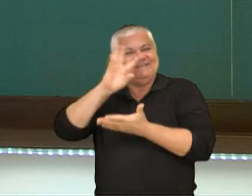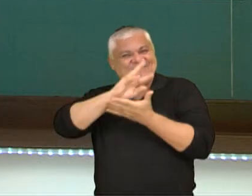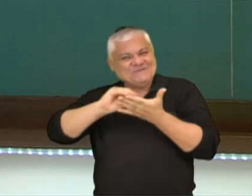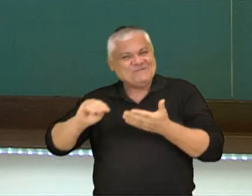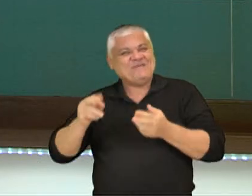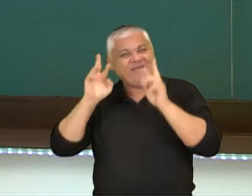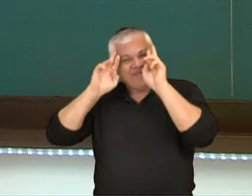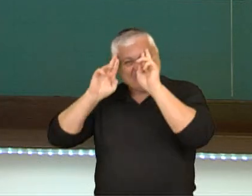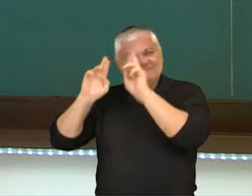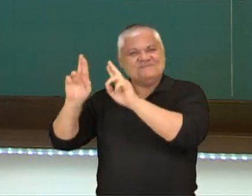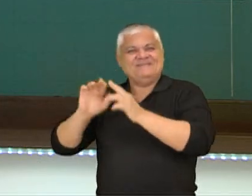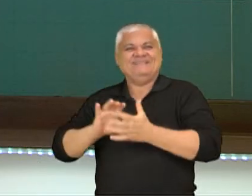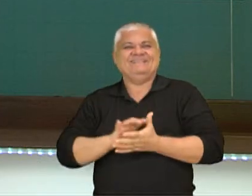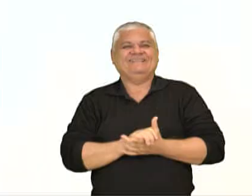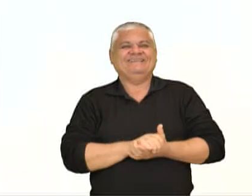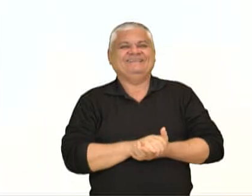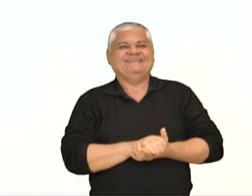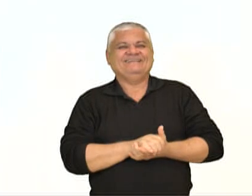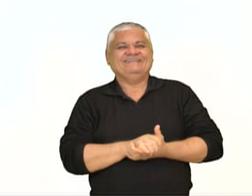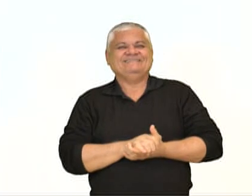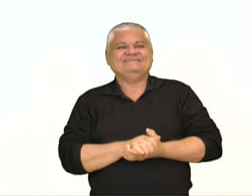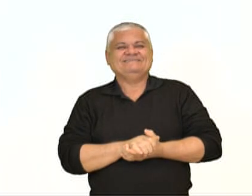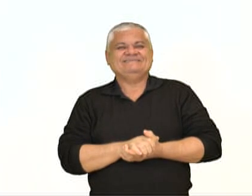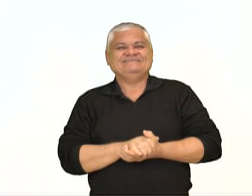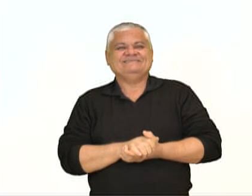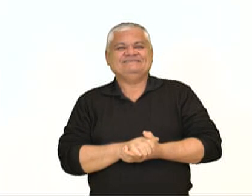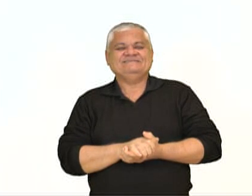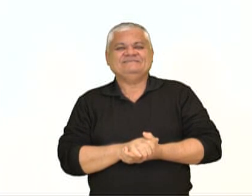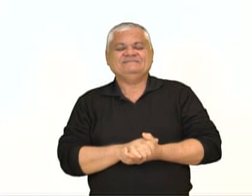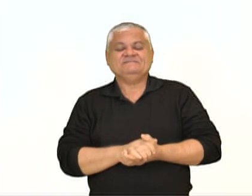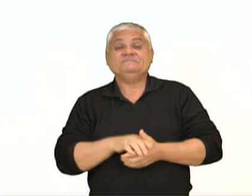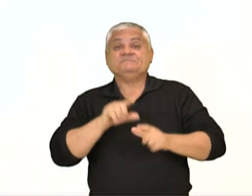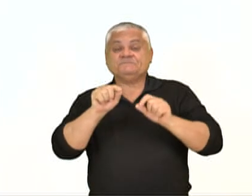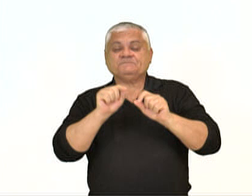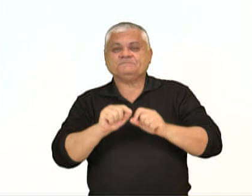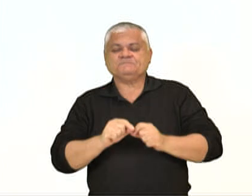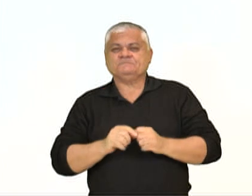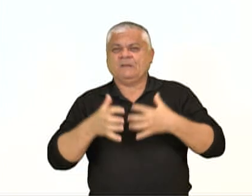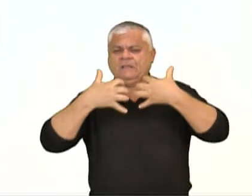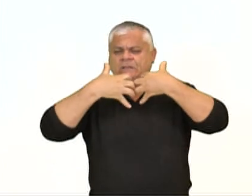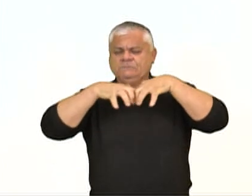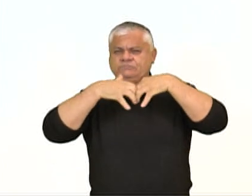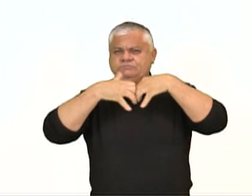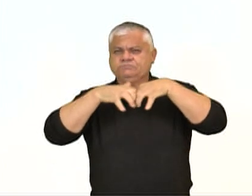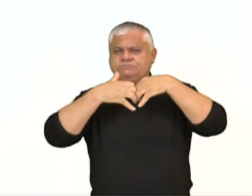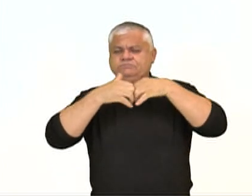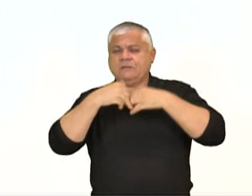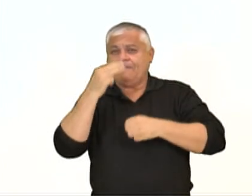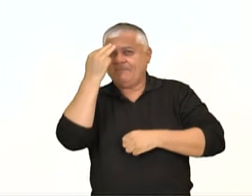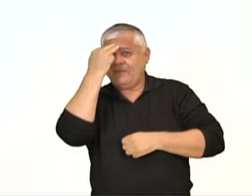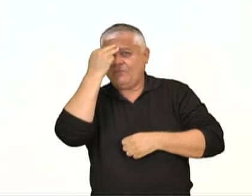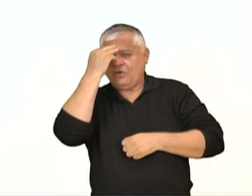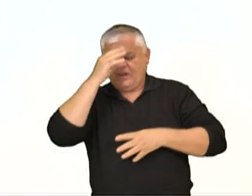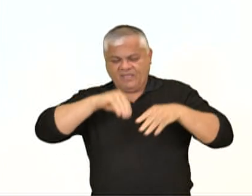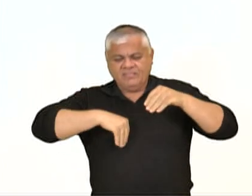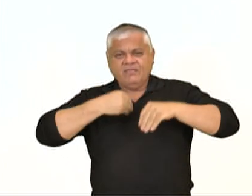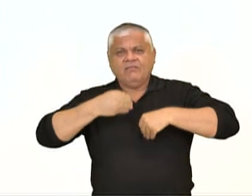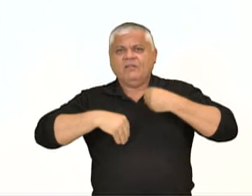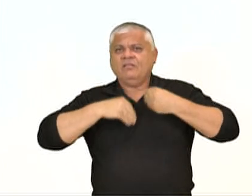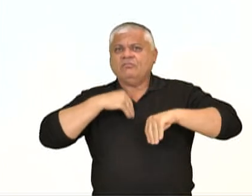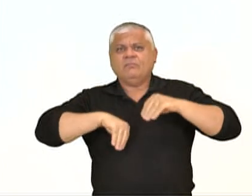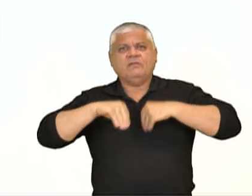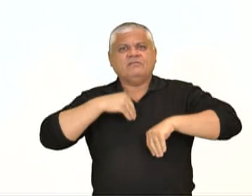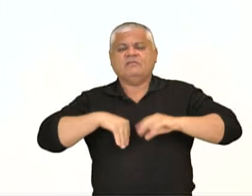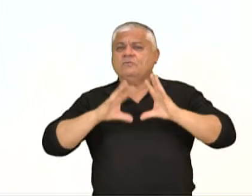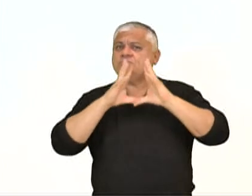todos respeitem isso aí. Mais alguns benefícios: estimular o cérebro e a memória, combater a depressão e promover o prazer e o